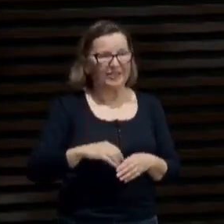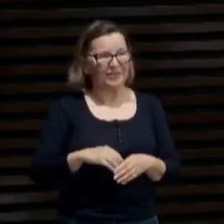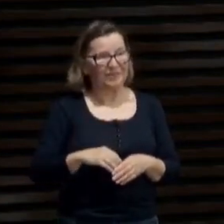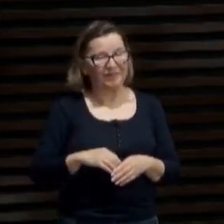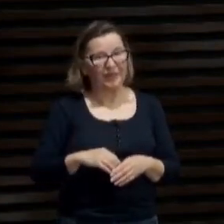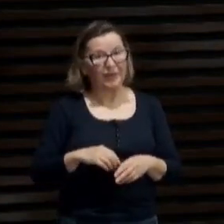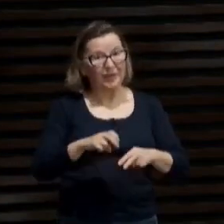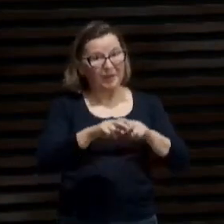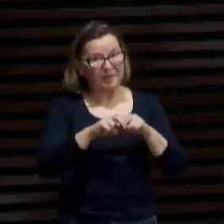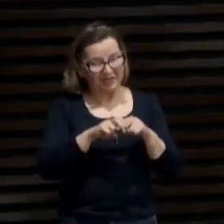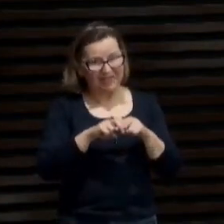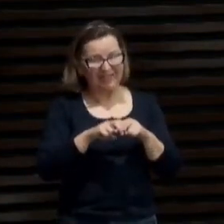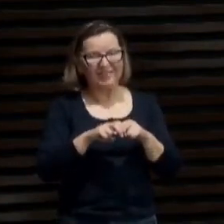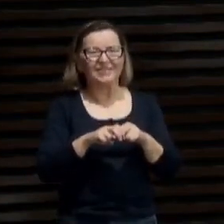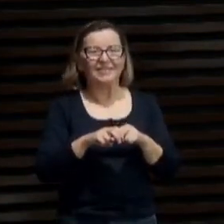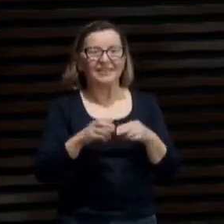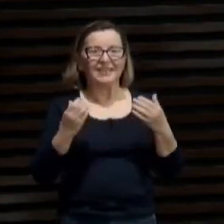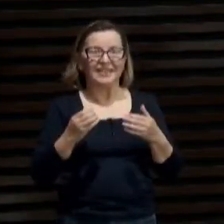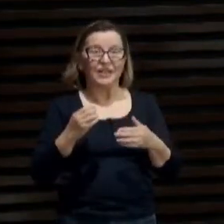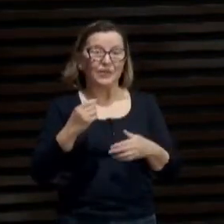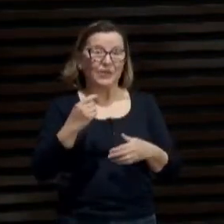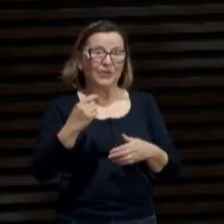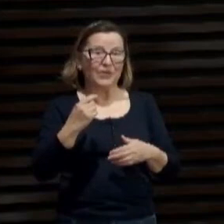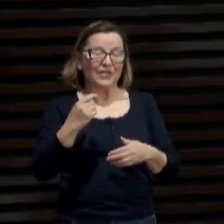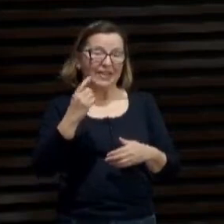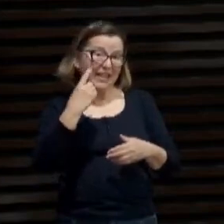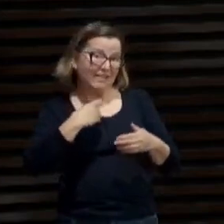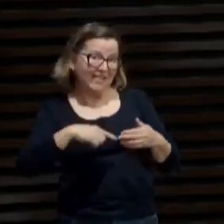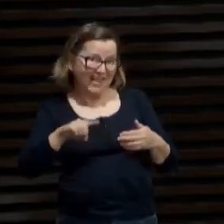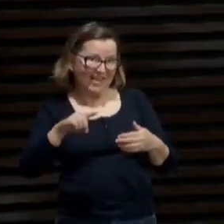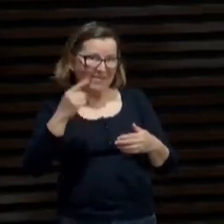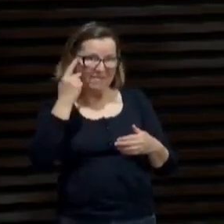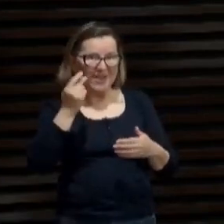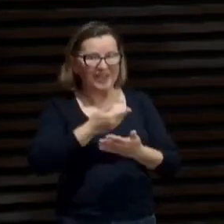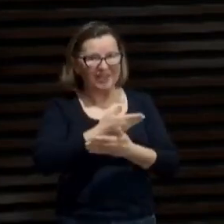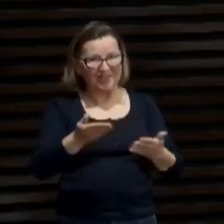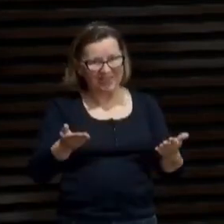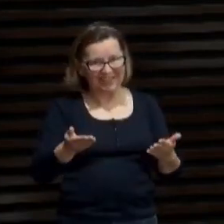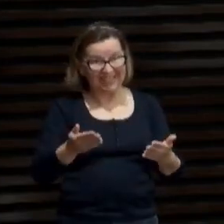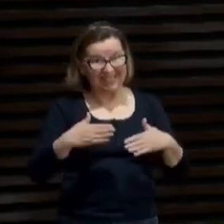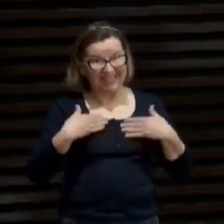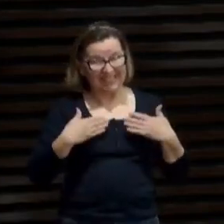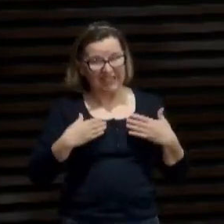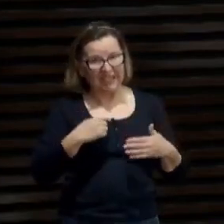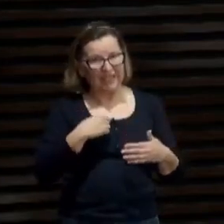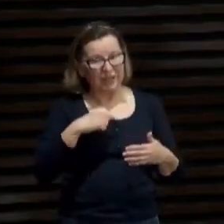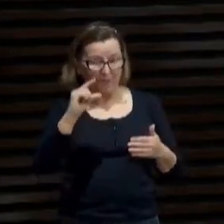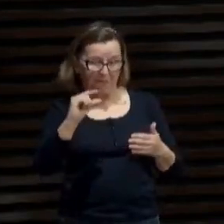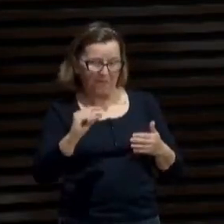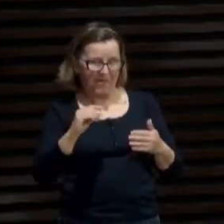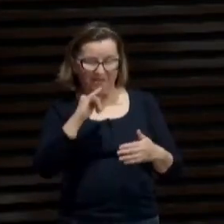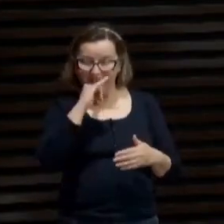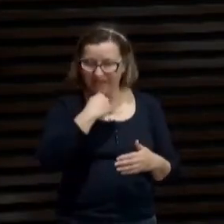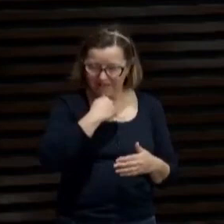isso, tanto mais me apresso em mandá-lo, para que vendo-o novamente vos alegreis e eu tenha menos tristeza. Paulo disse isso porque o